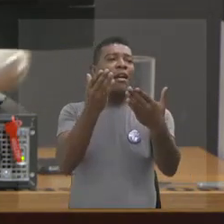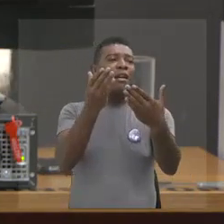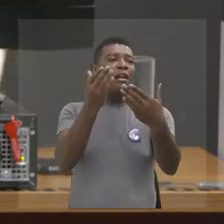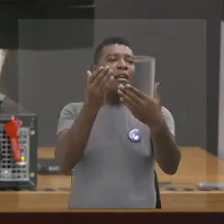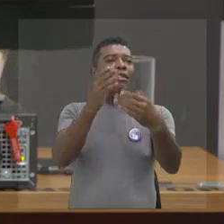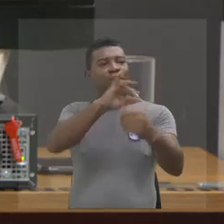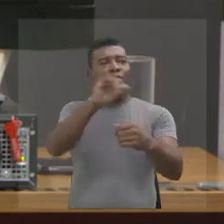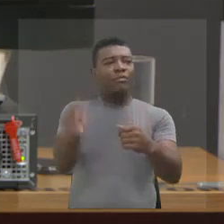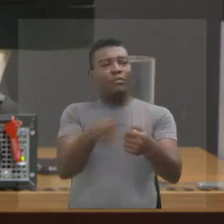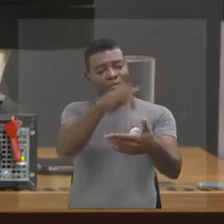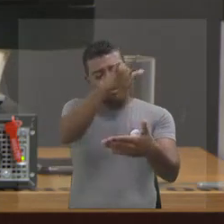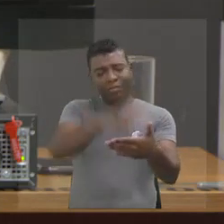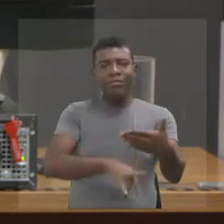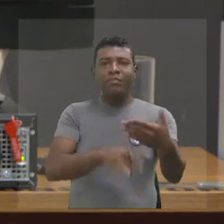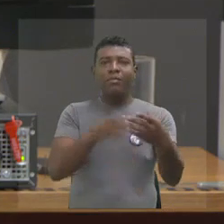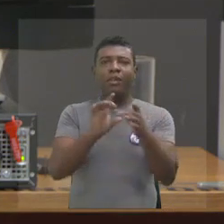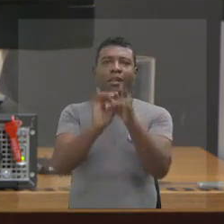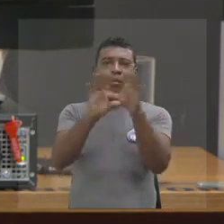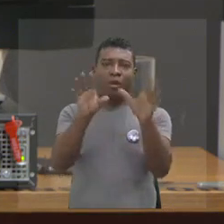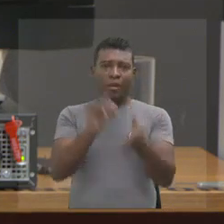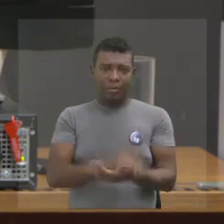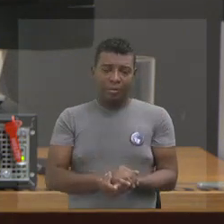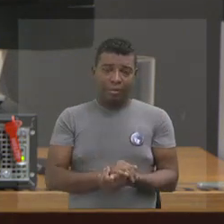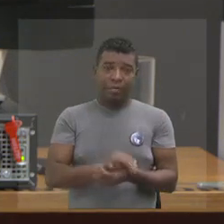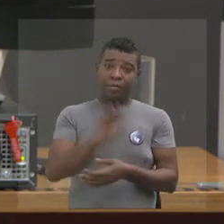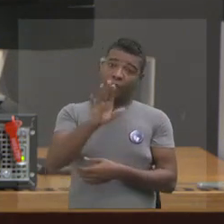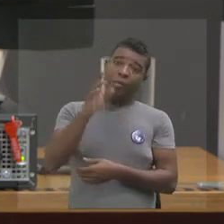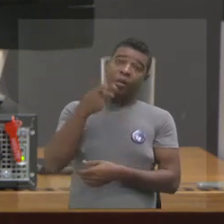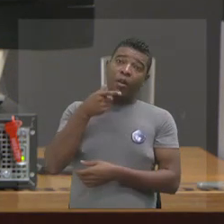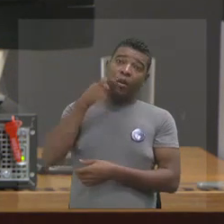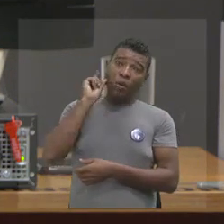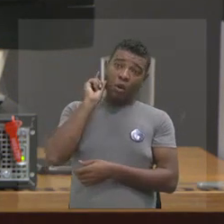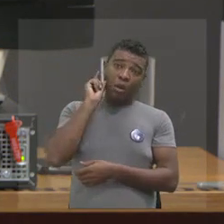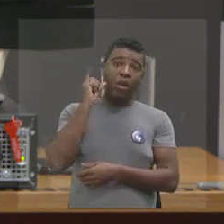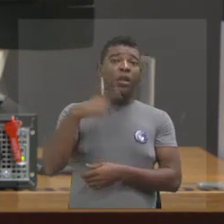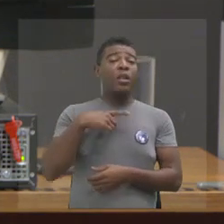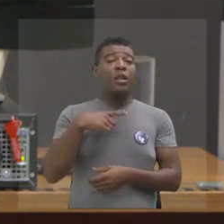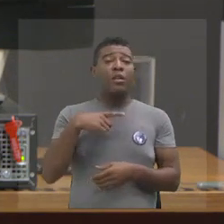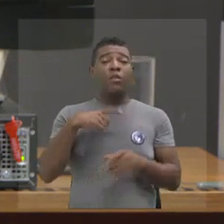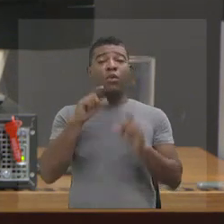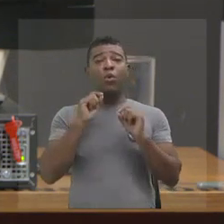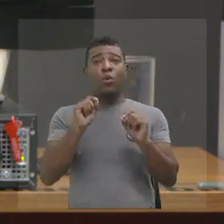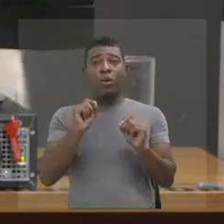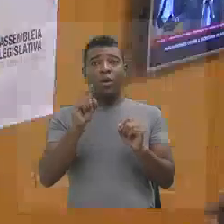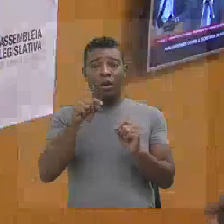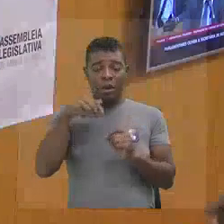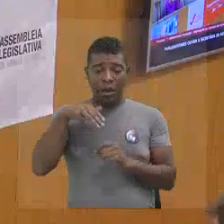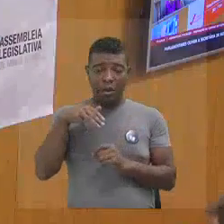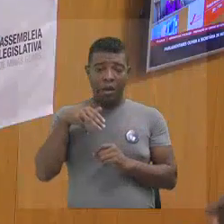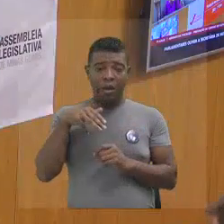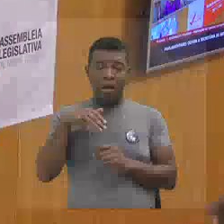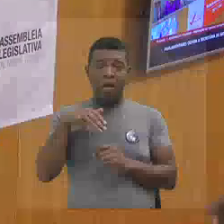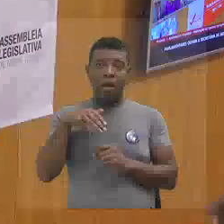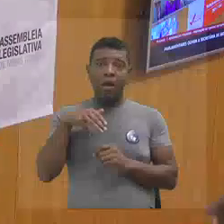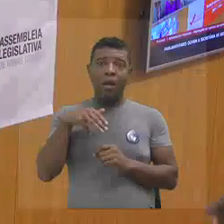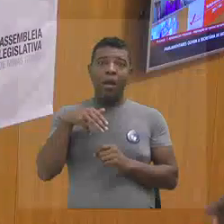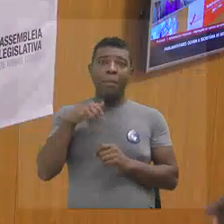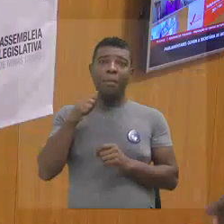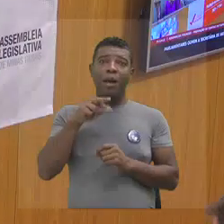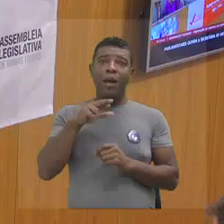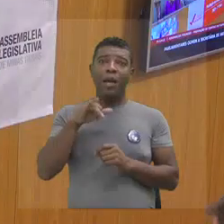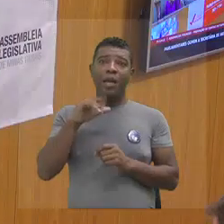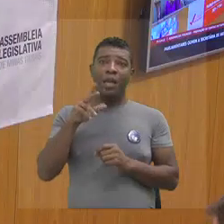ler ontem é Marília e presidente dos dois a questão da mineração